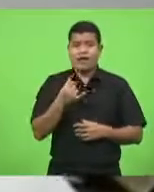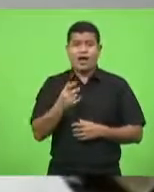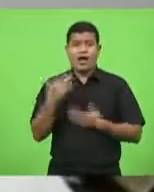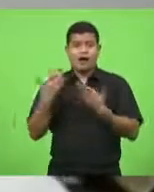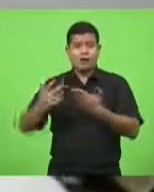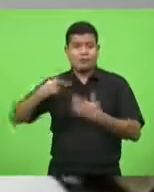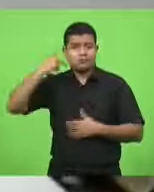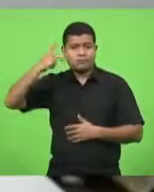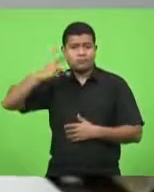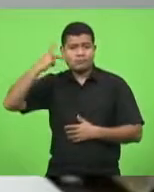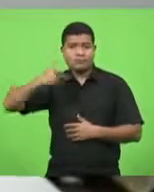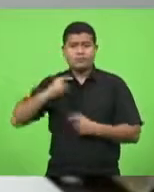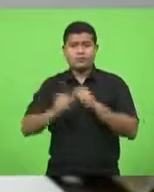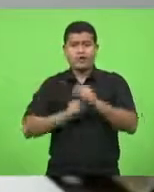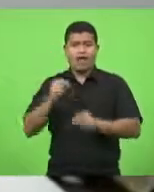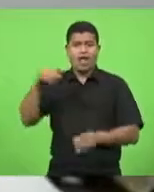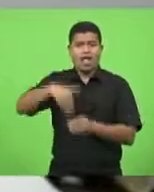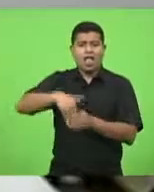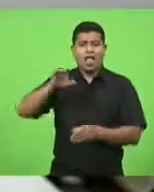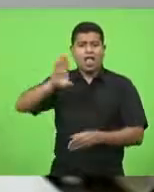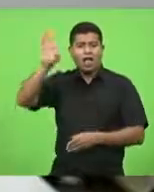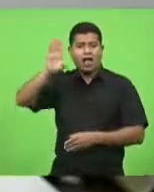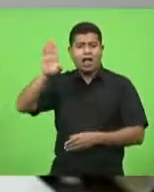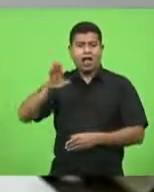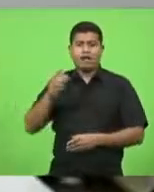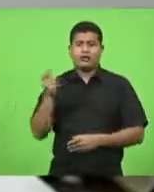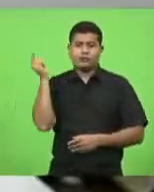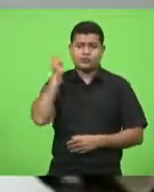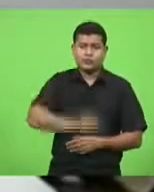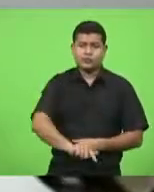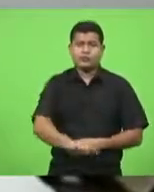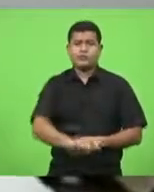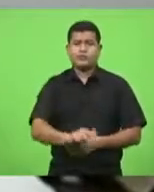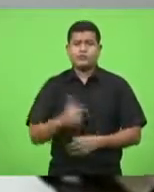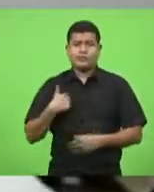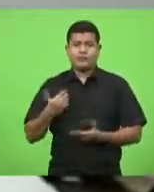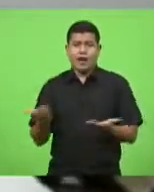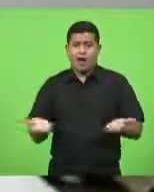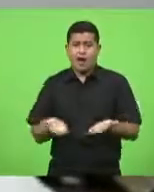a política partidária, ceifou,